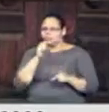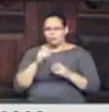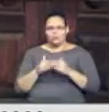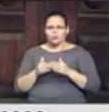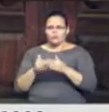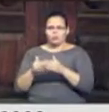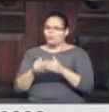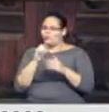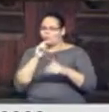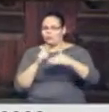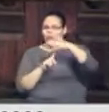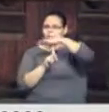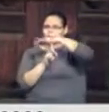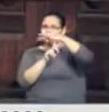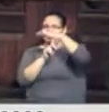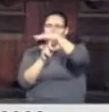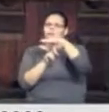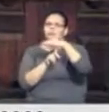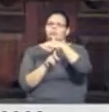tem helicóptero, né?